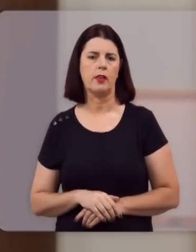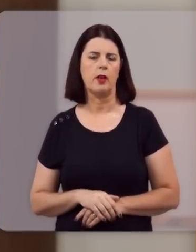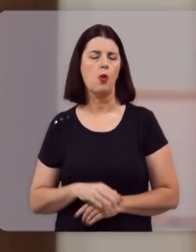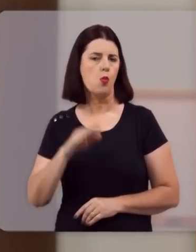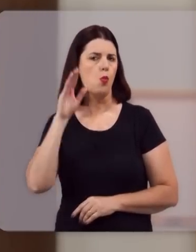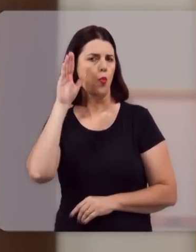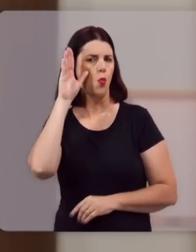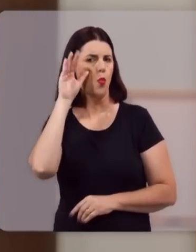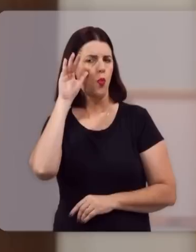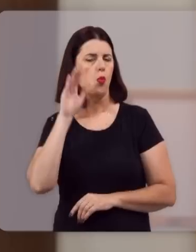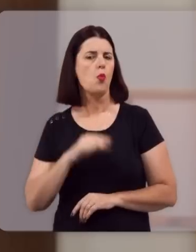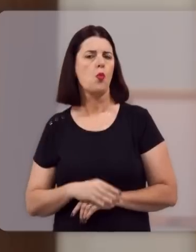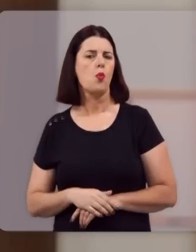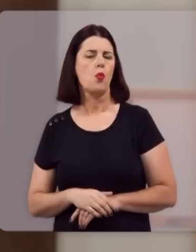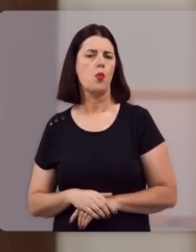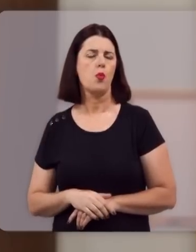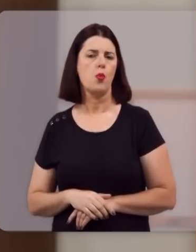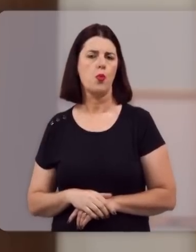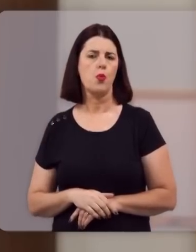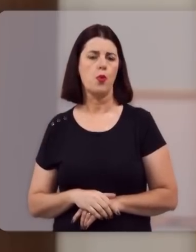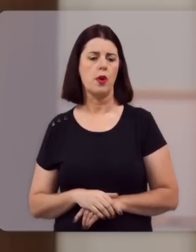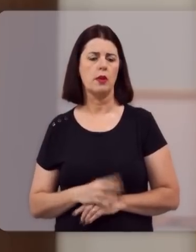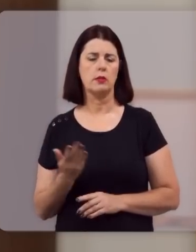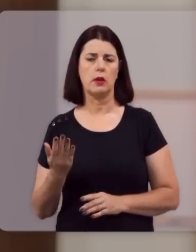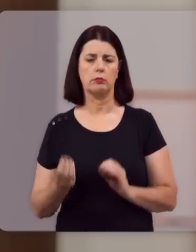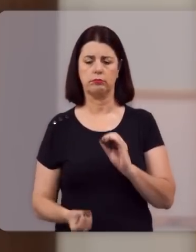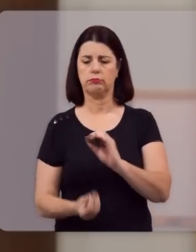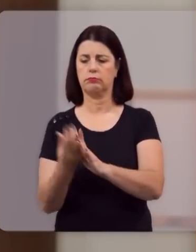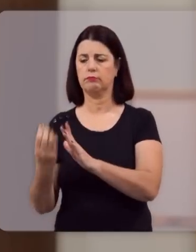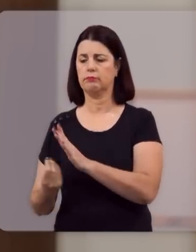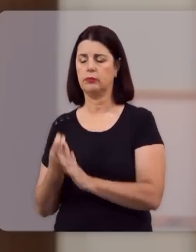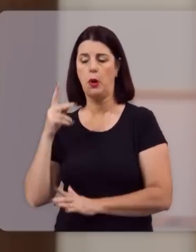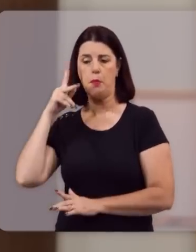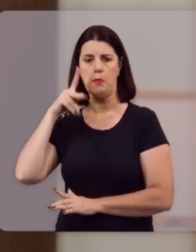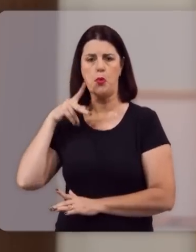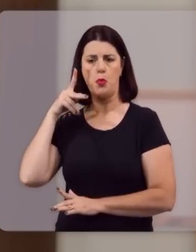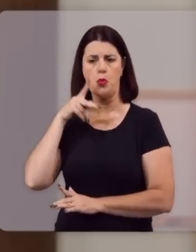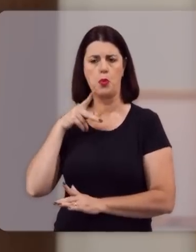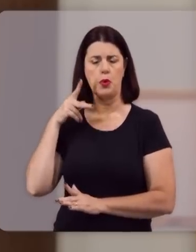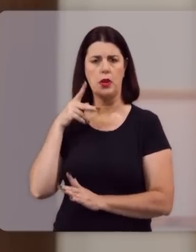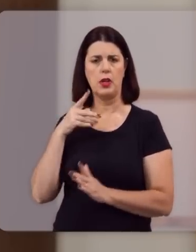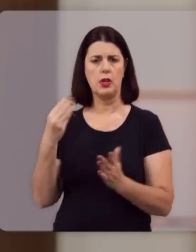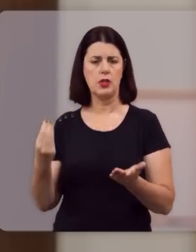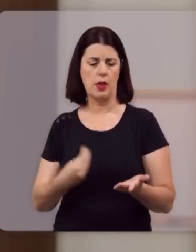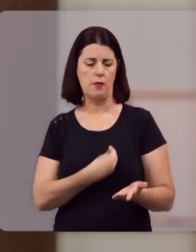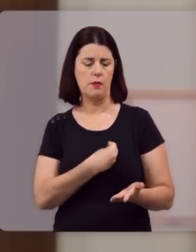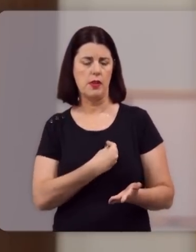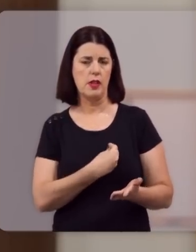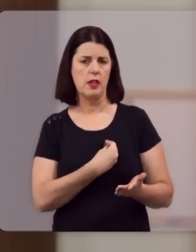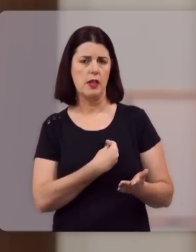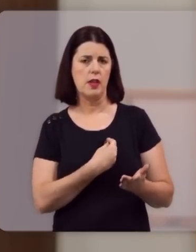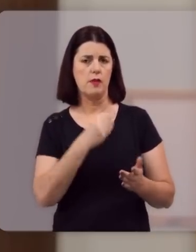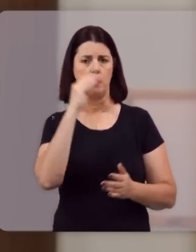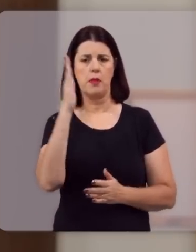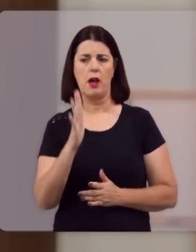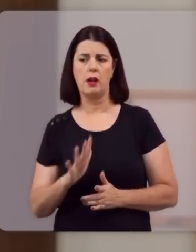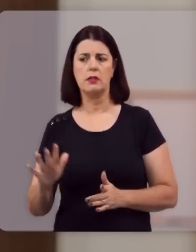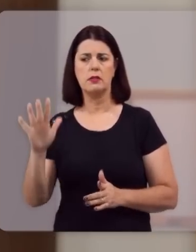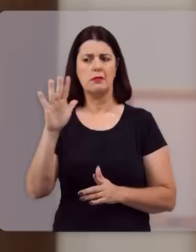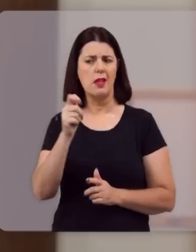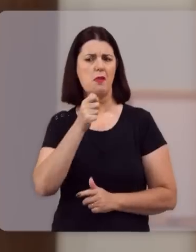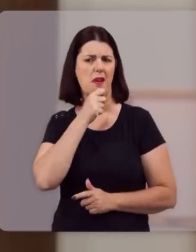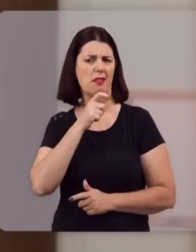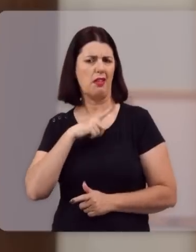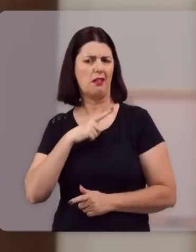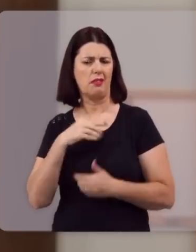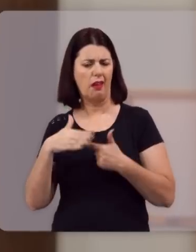É curioso que nessas pugnas políticas que o Brasil viveu e possivelmente ainda